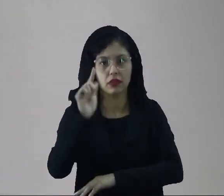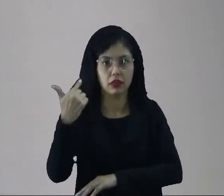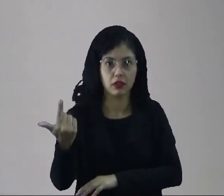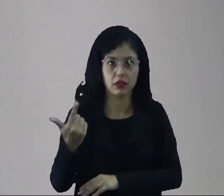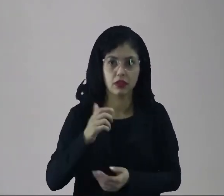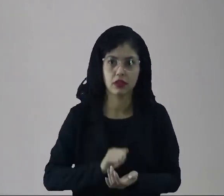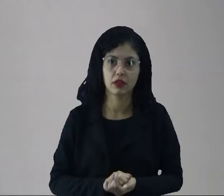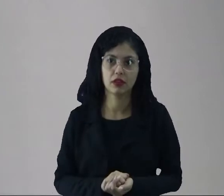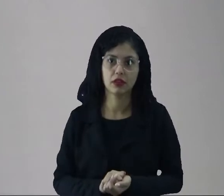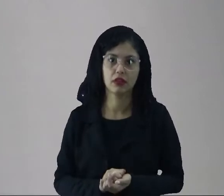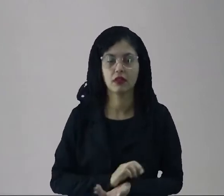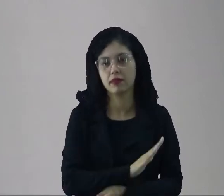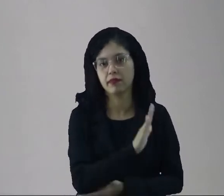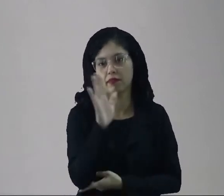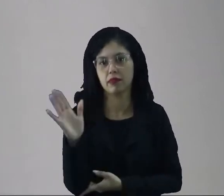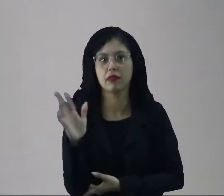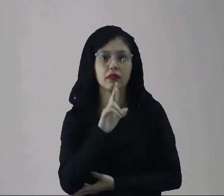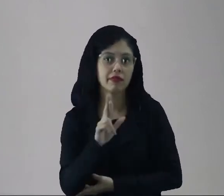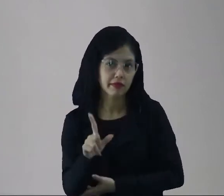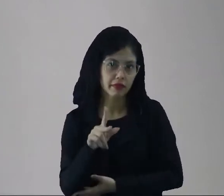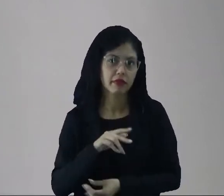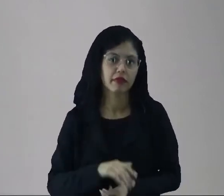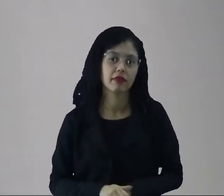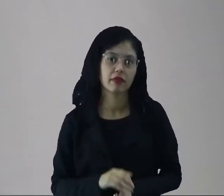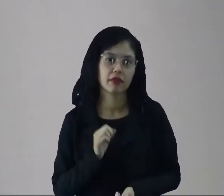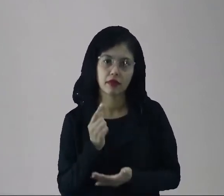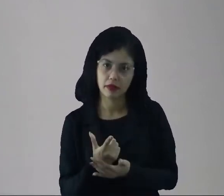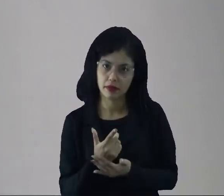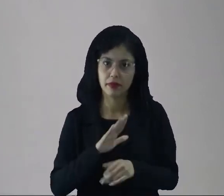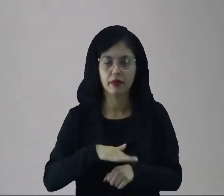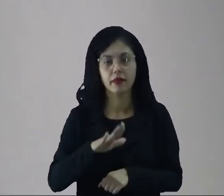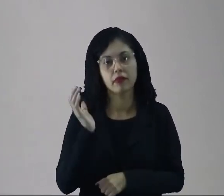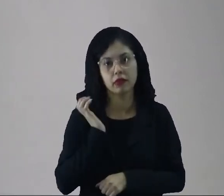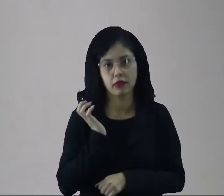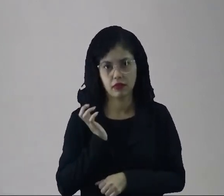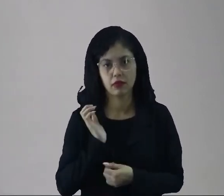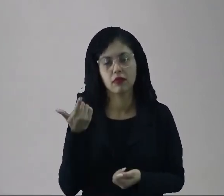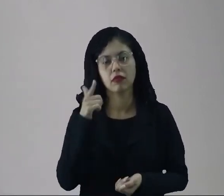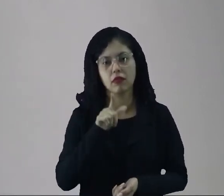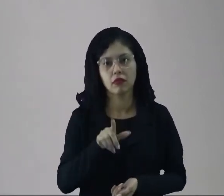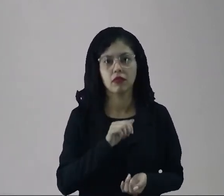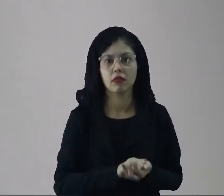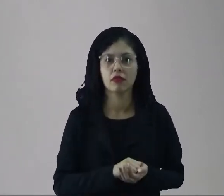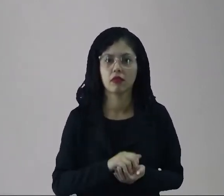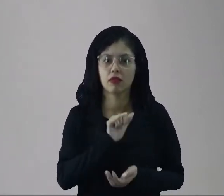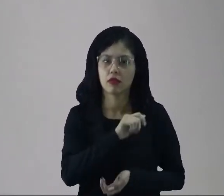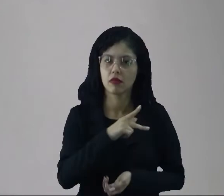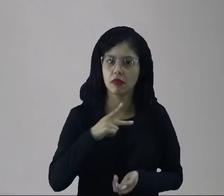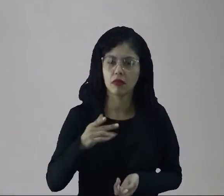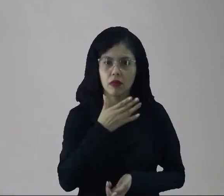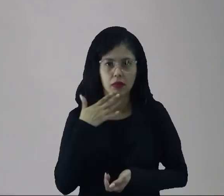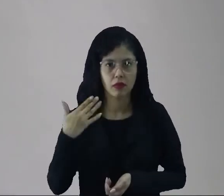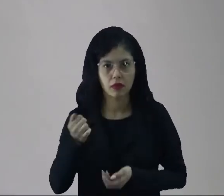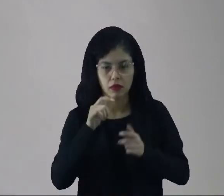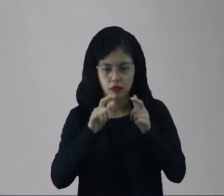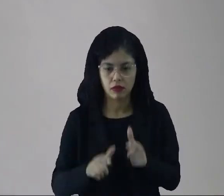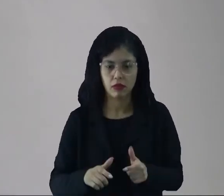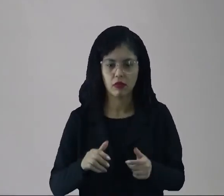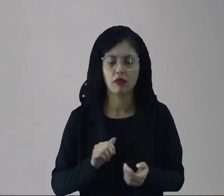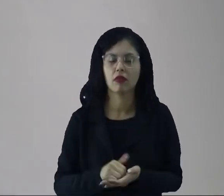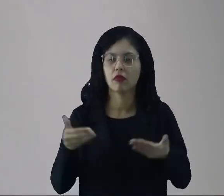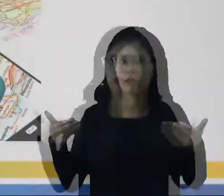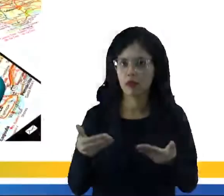numa outra quadra e vai para outra direção. Então, quem paga mais caro consegue ter um aplicativo com uma